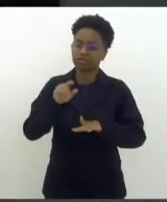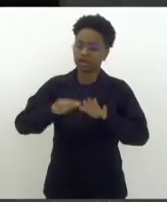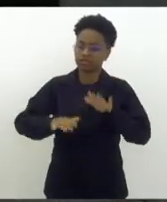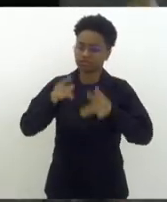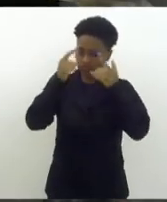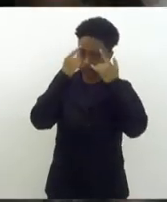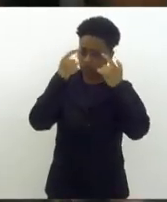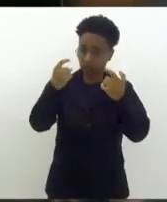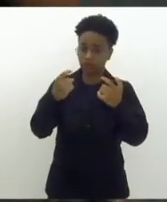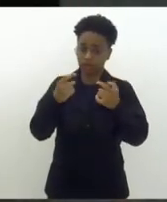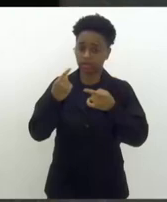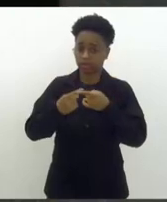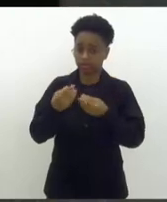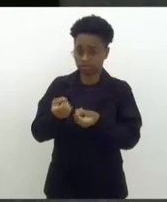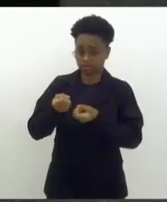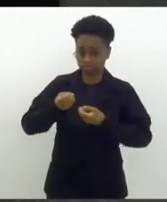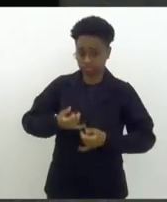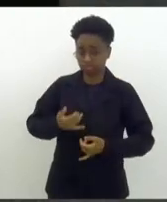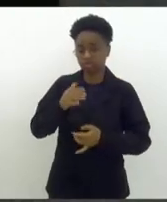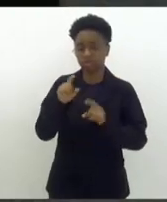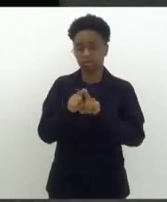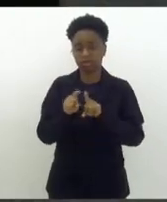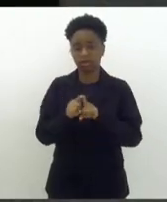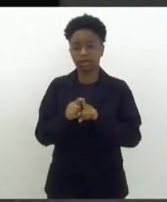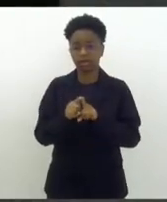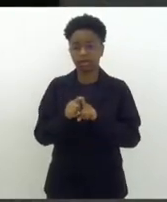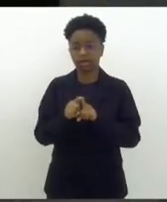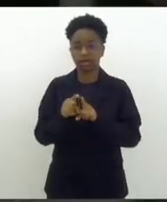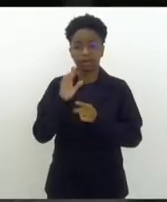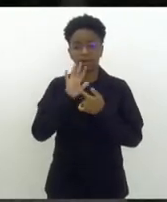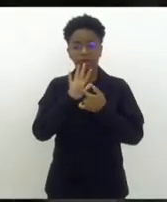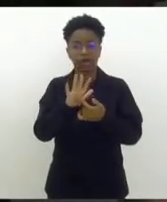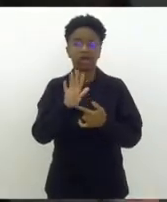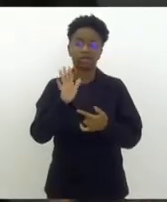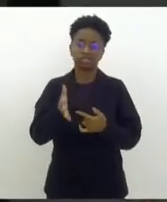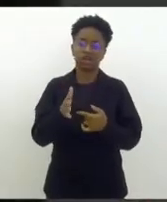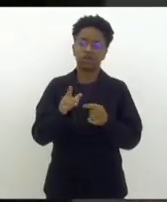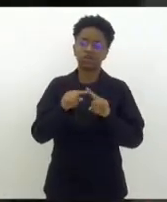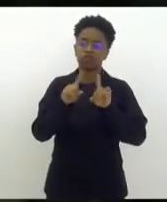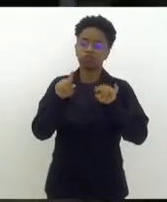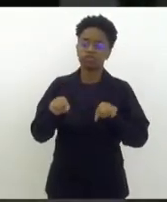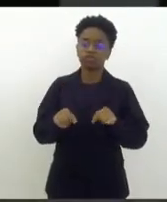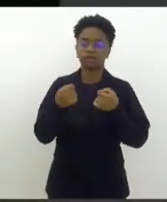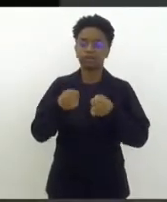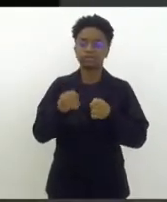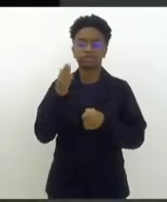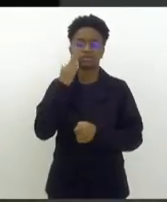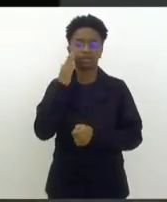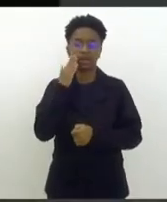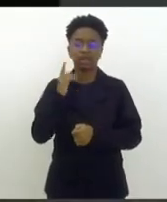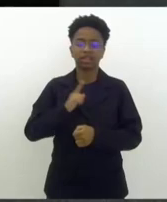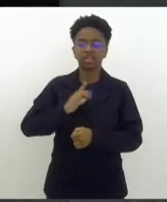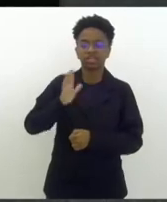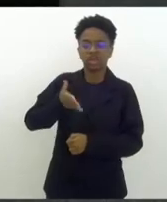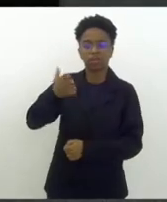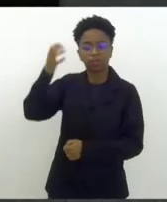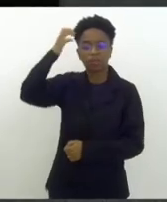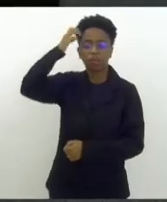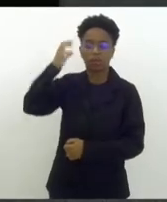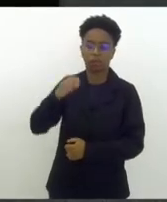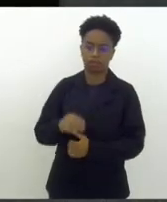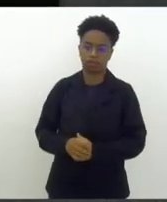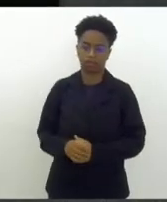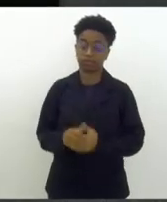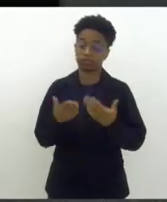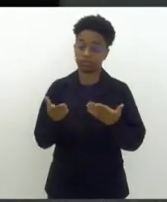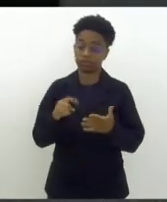como me foi relatado E como que já pressupondo com o servidor público gestor já tem uma culpa aí e